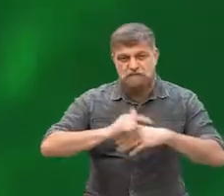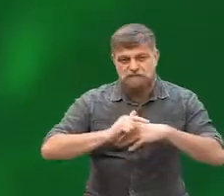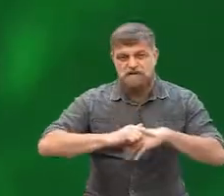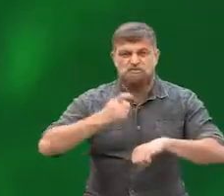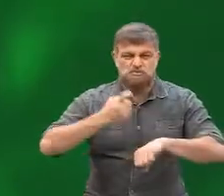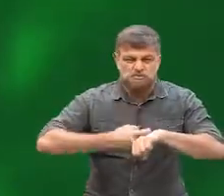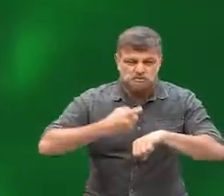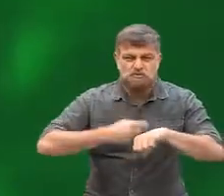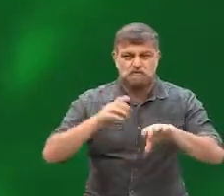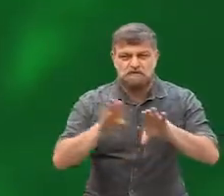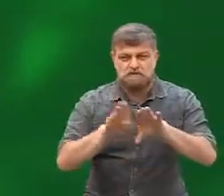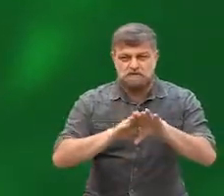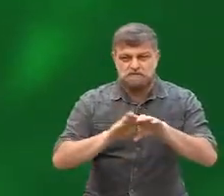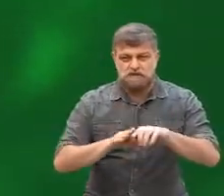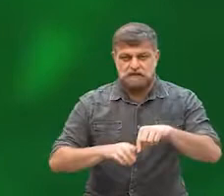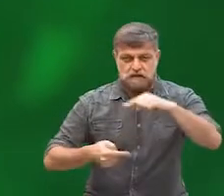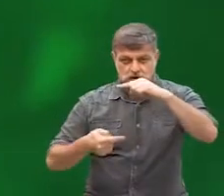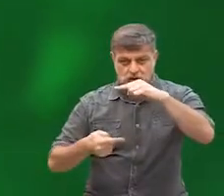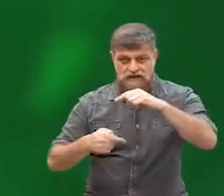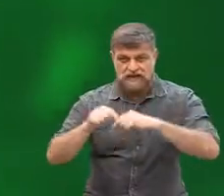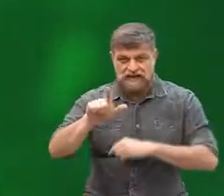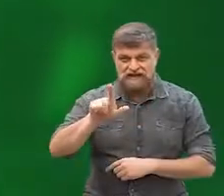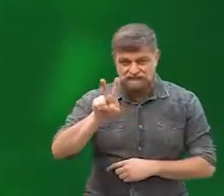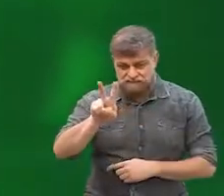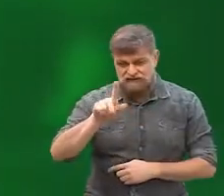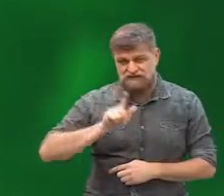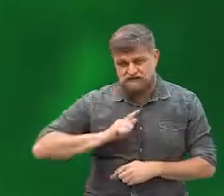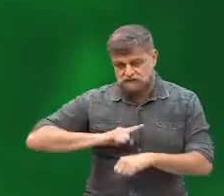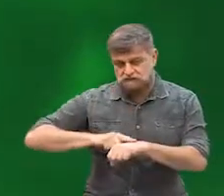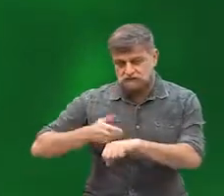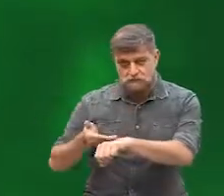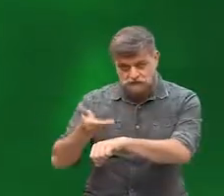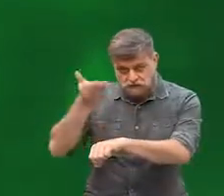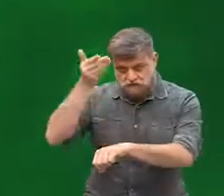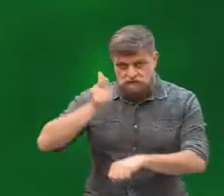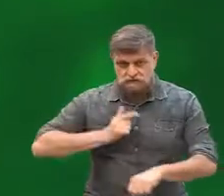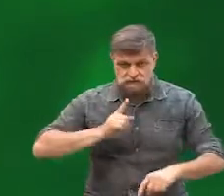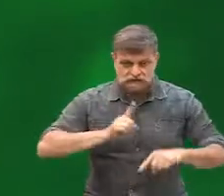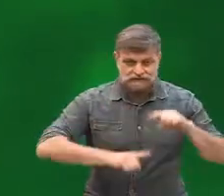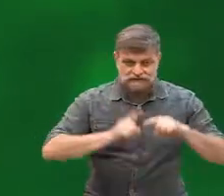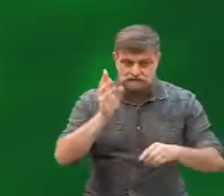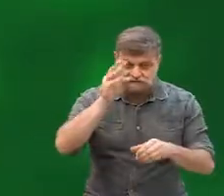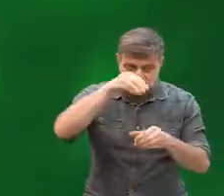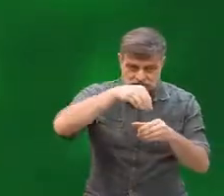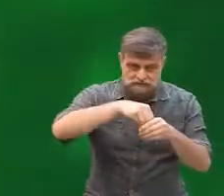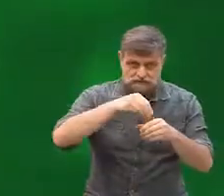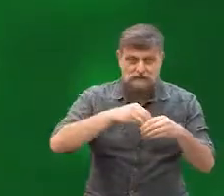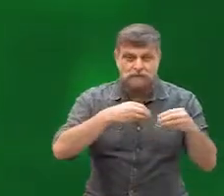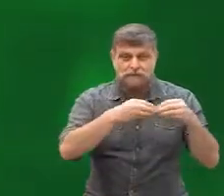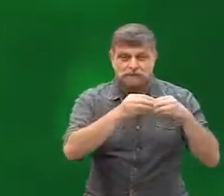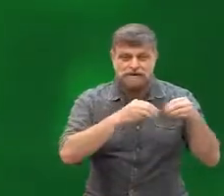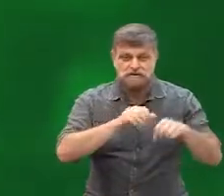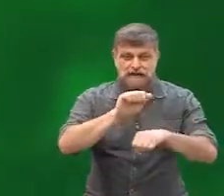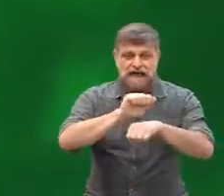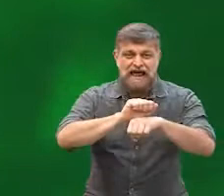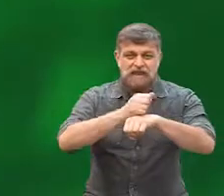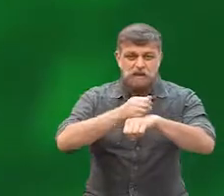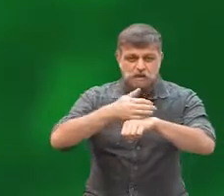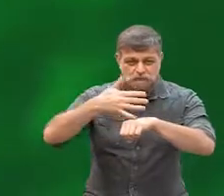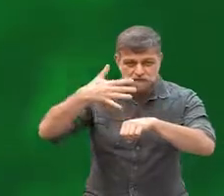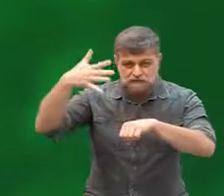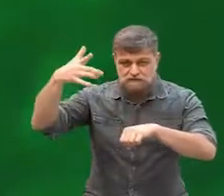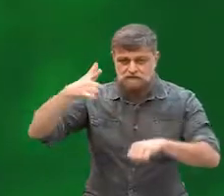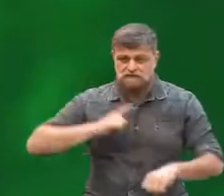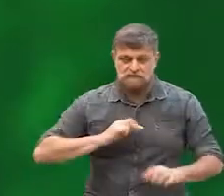as chamadas LV, longa-vida, que tem entre seus componentes o alumínio e o plástico, que causam um